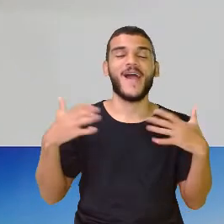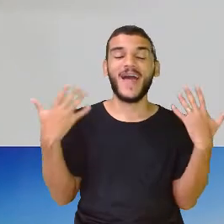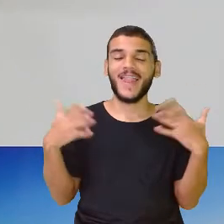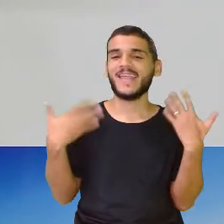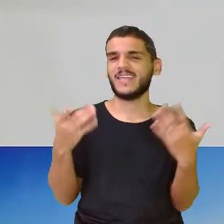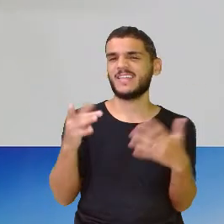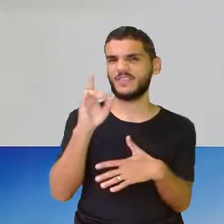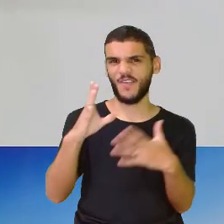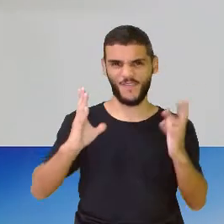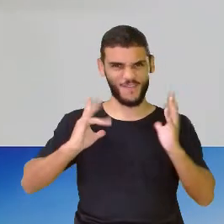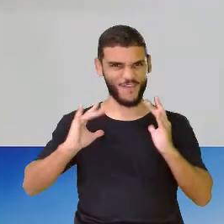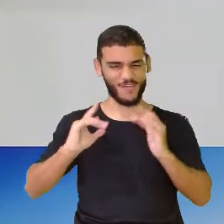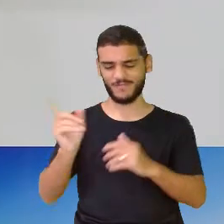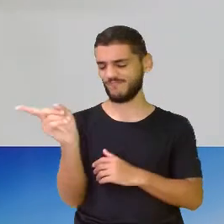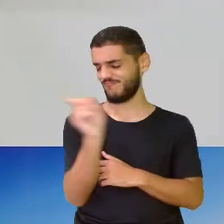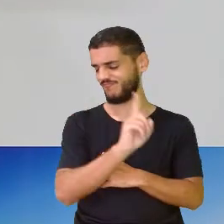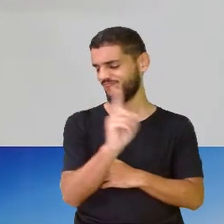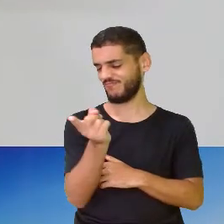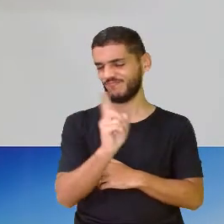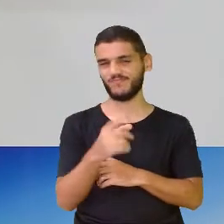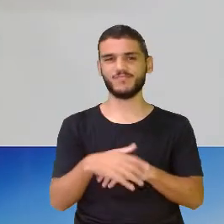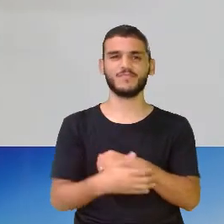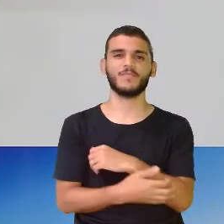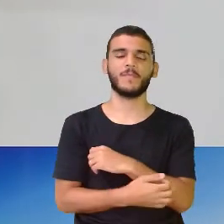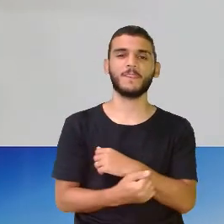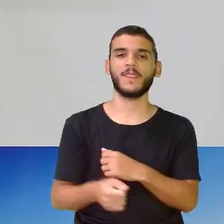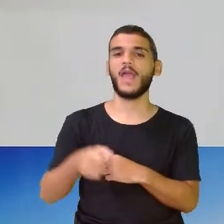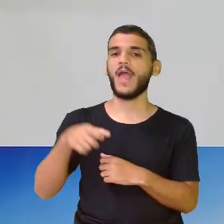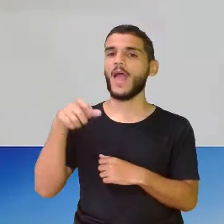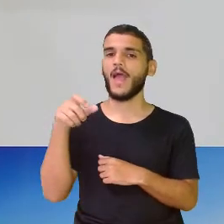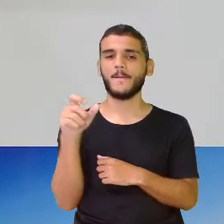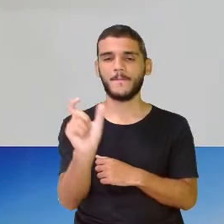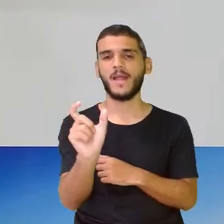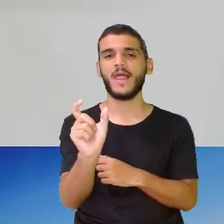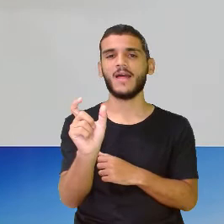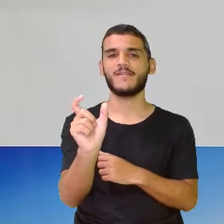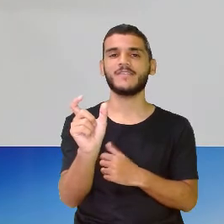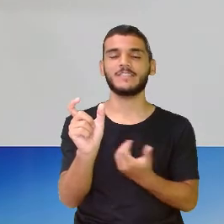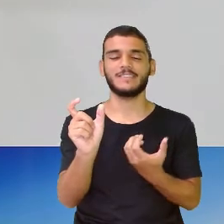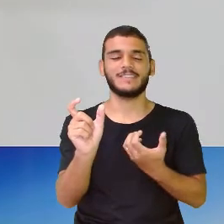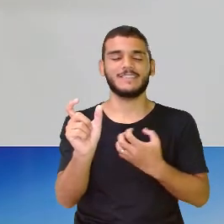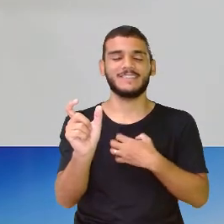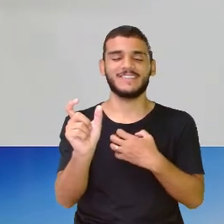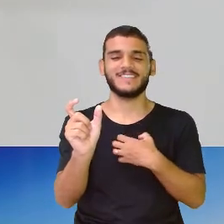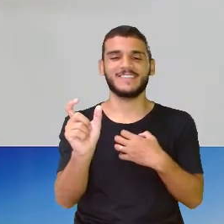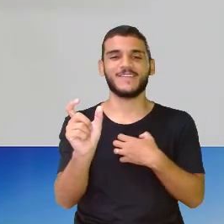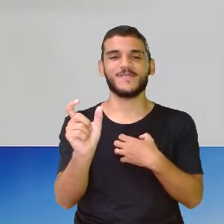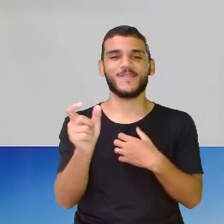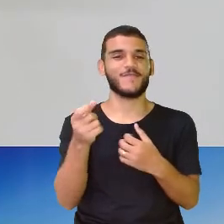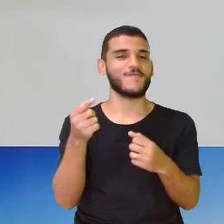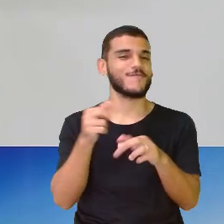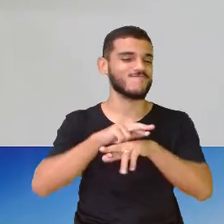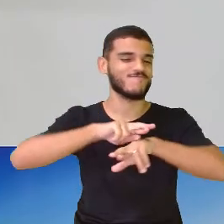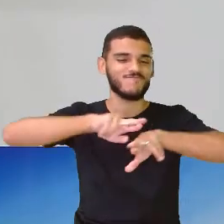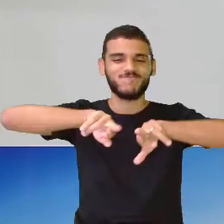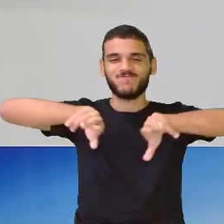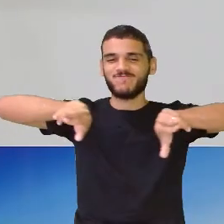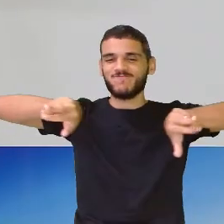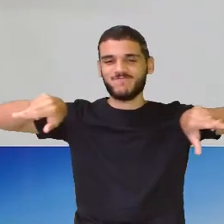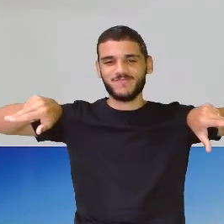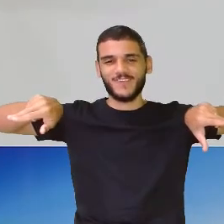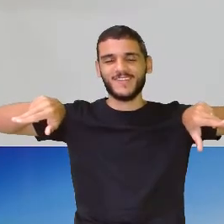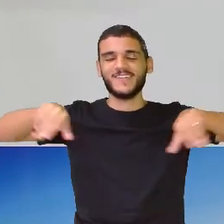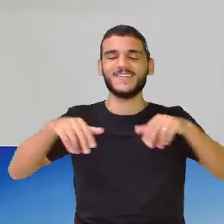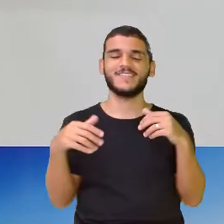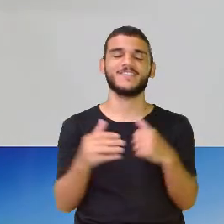não a vida, tá? Então, as palavras nos afastam, nos aproximam, nos alegram, nos entristecem. Essa é a função